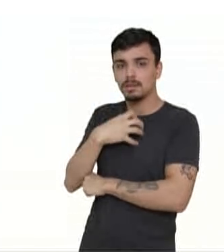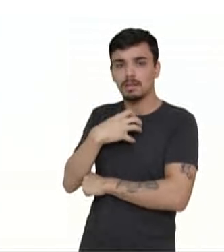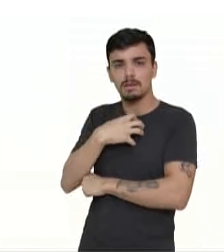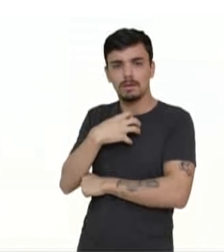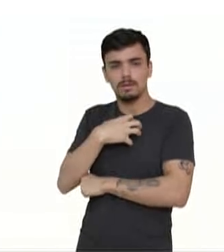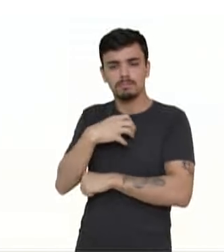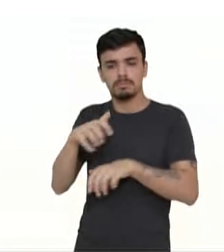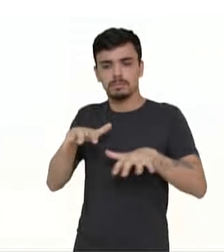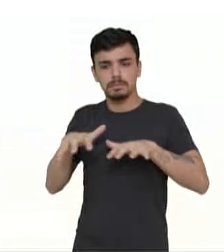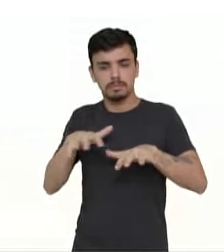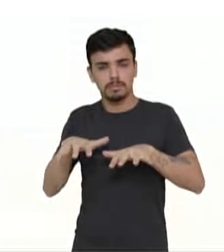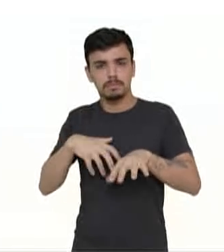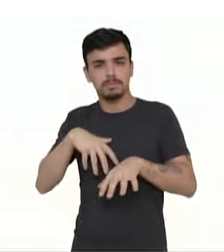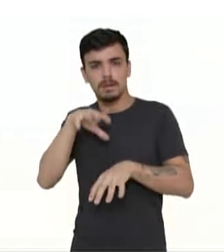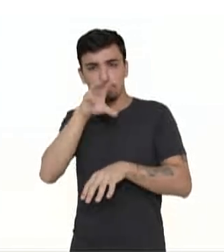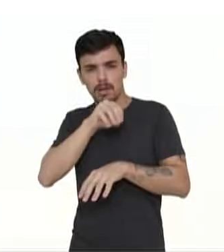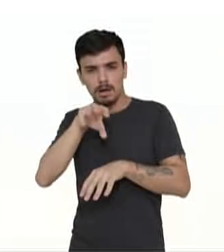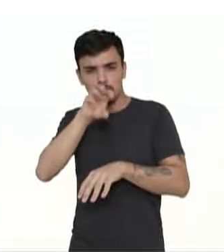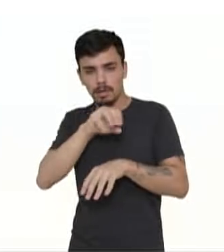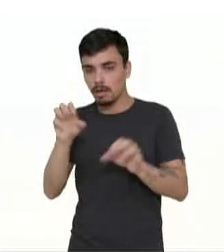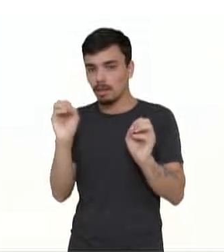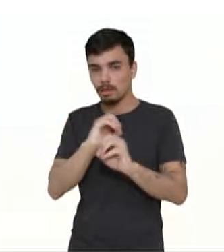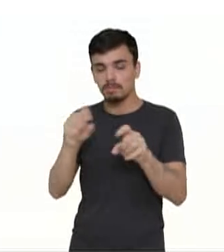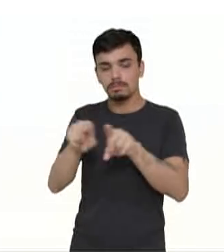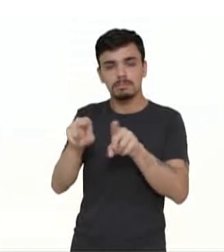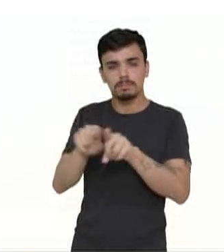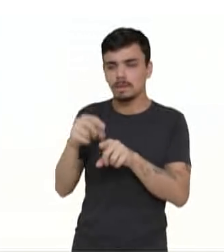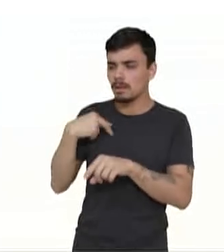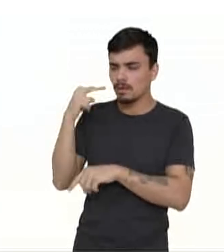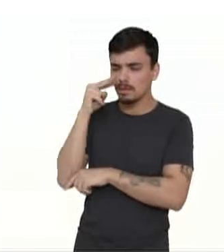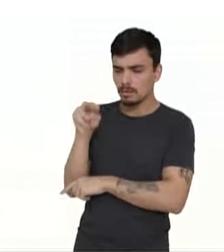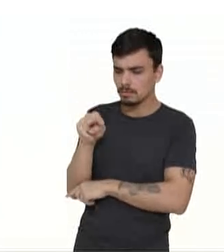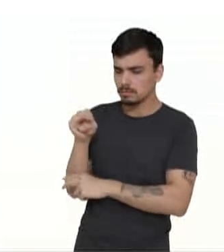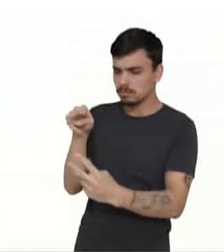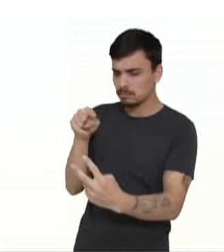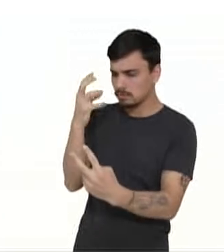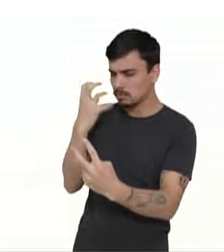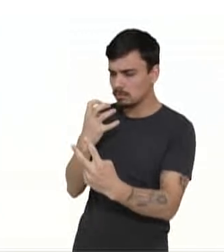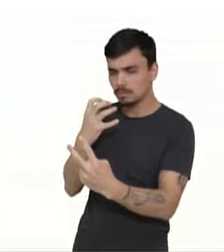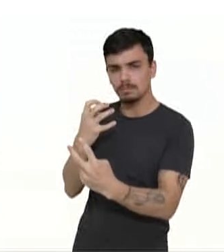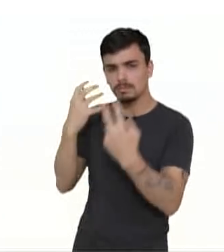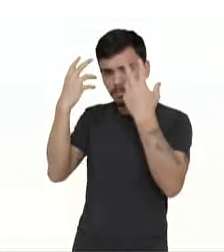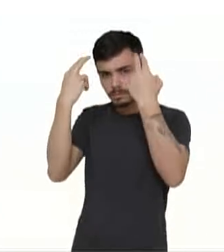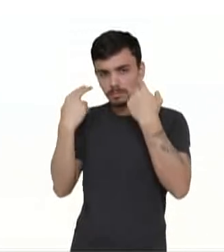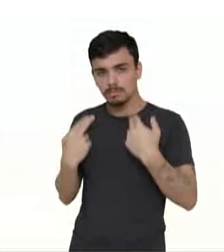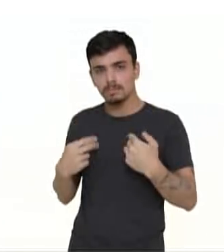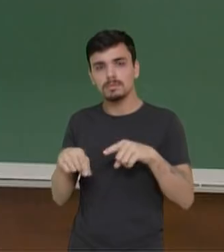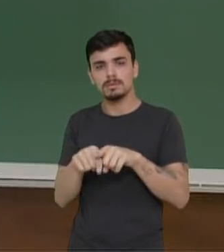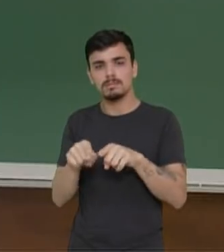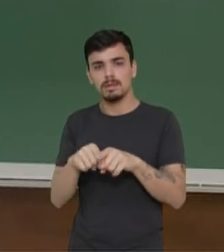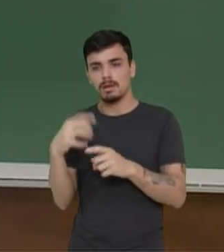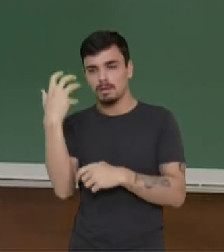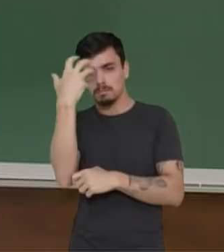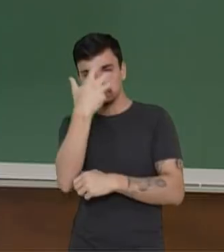latir. Não latia. Ela olhava-o seriamente sob os cabelos,